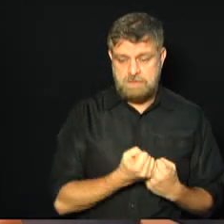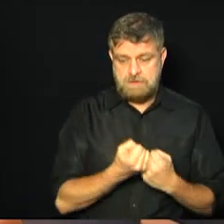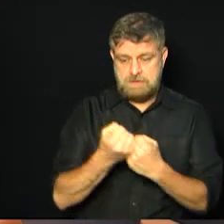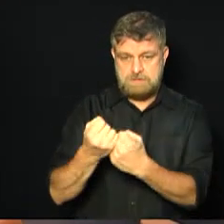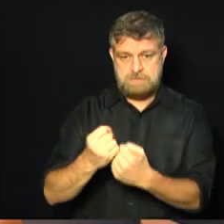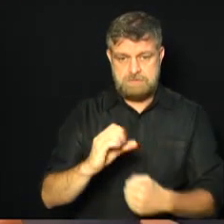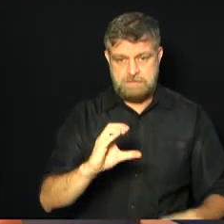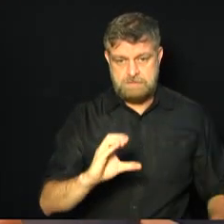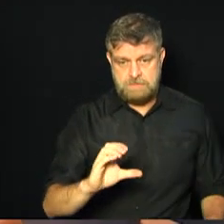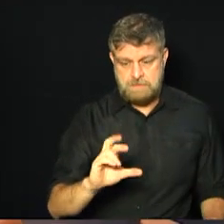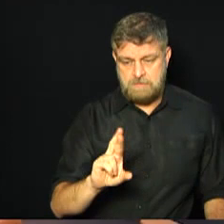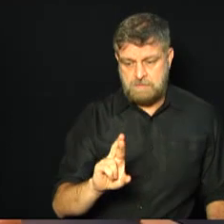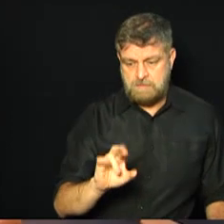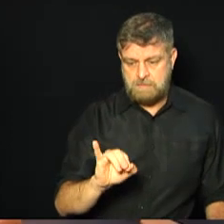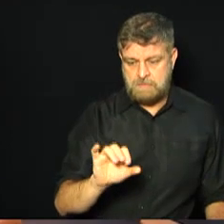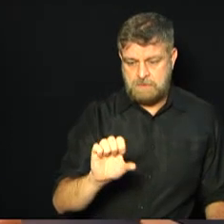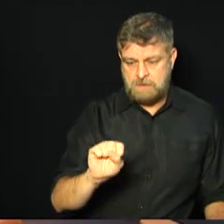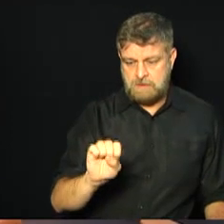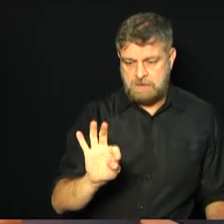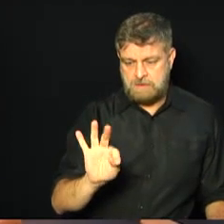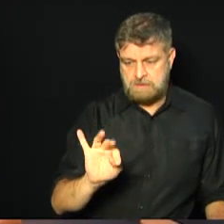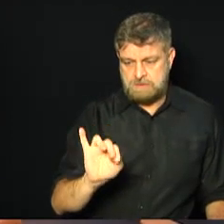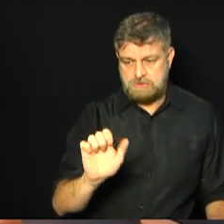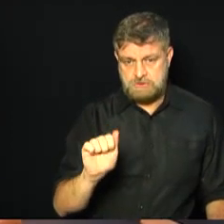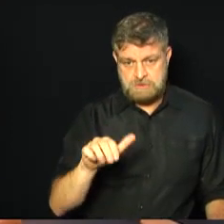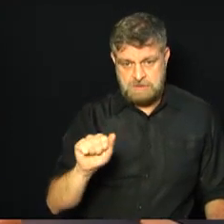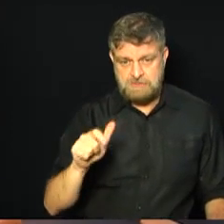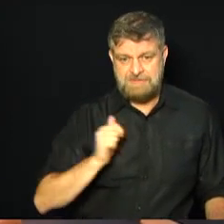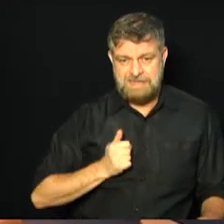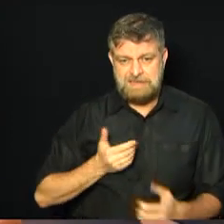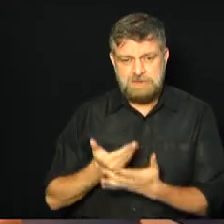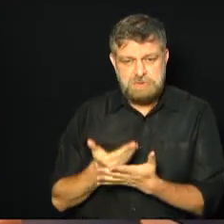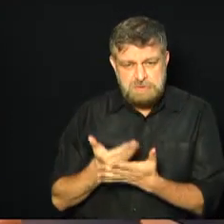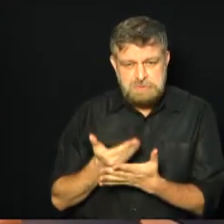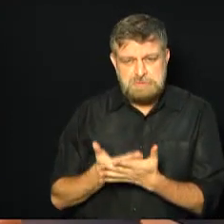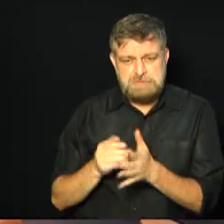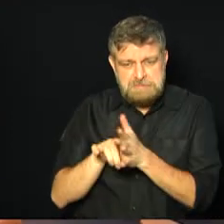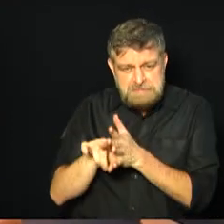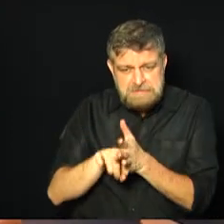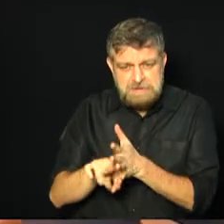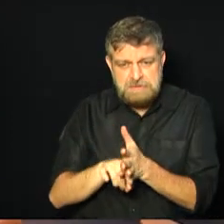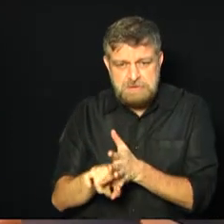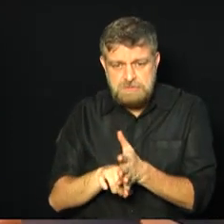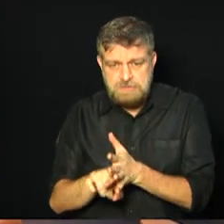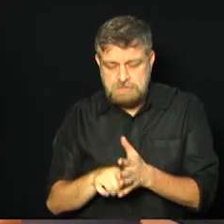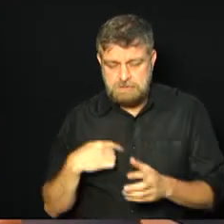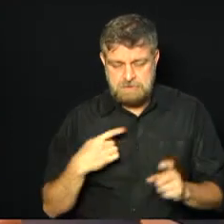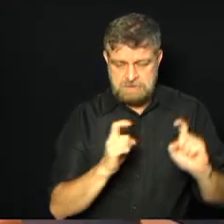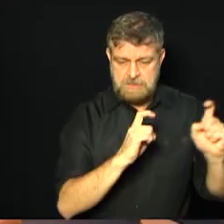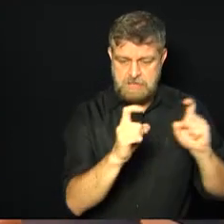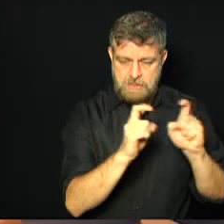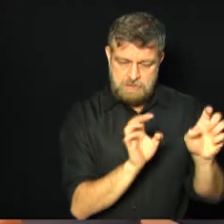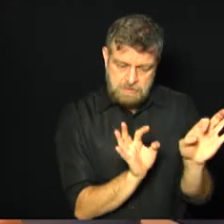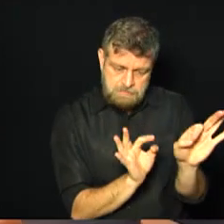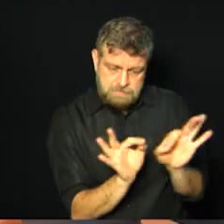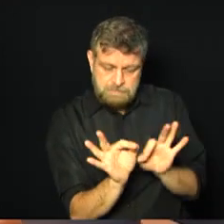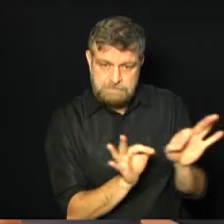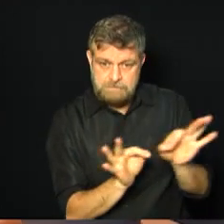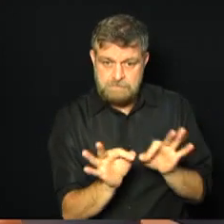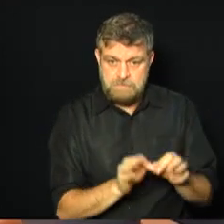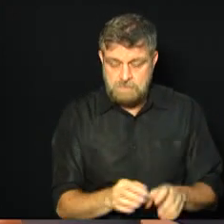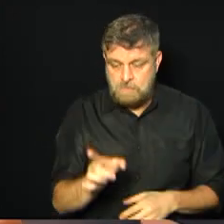se dedicou muito para trazer toda essa informação, para organizar aqui a nossa reunião. Deixei para agradecer ele por